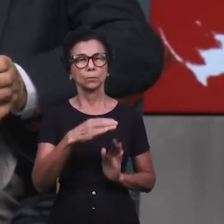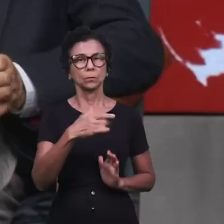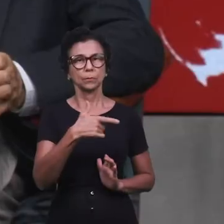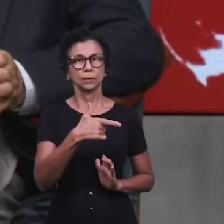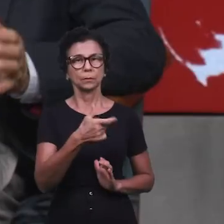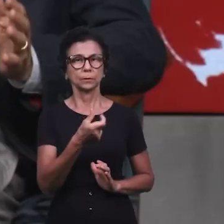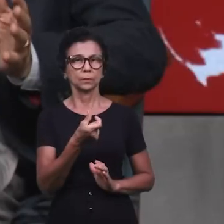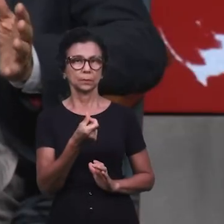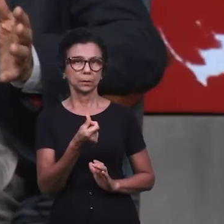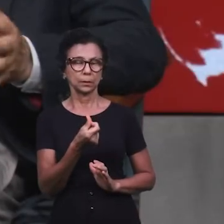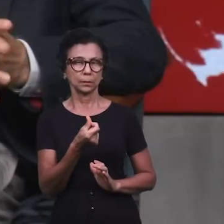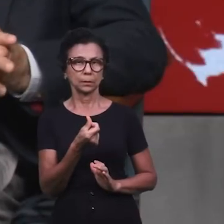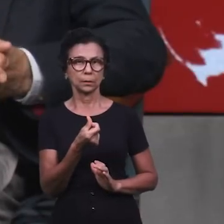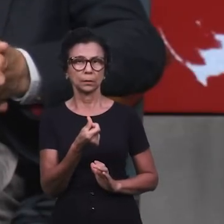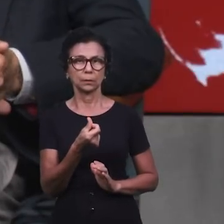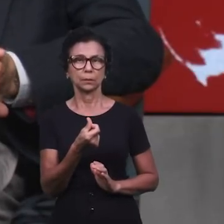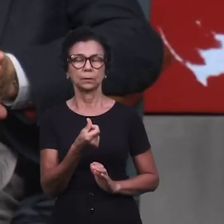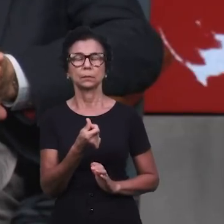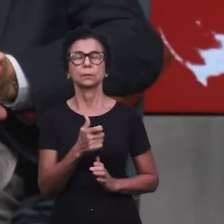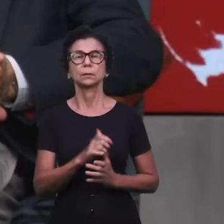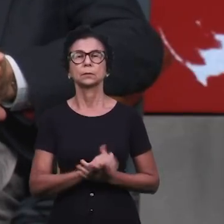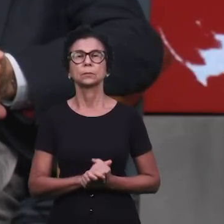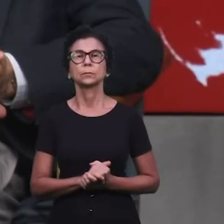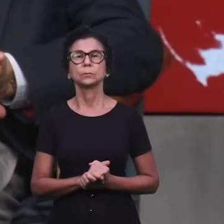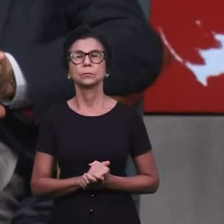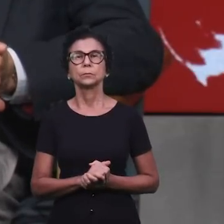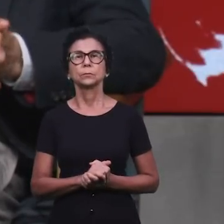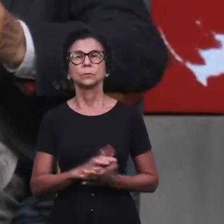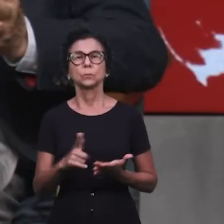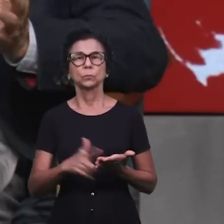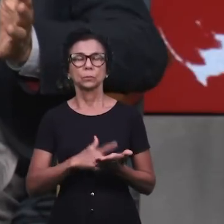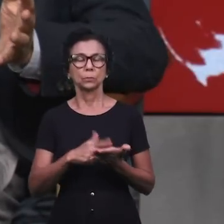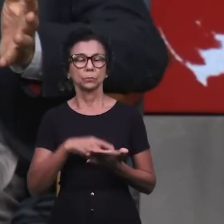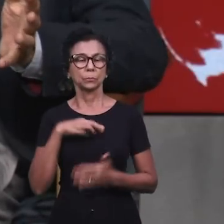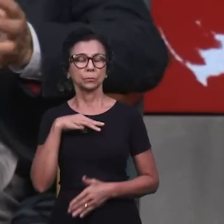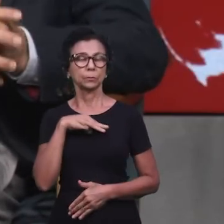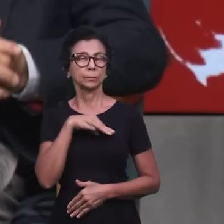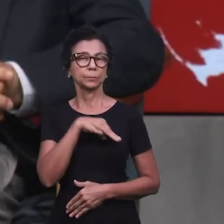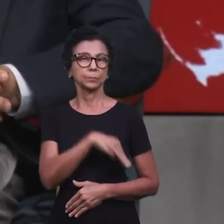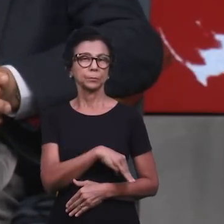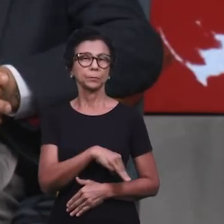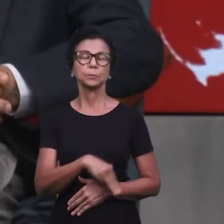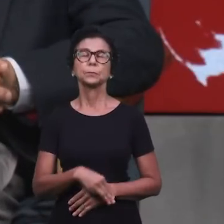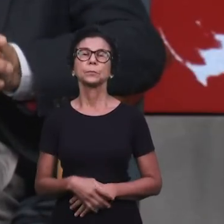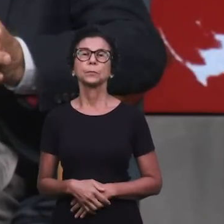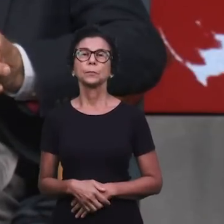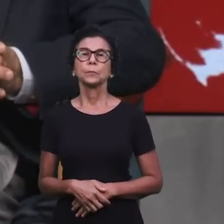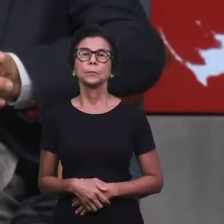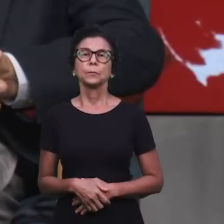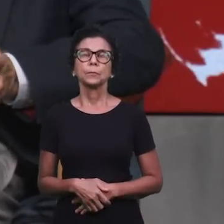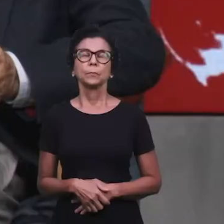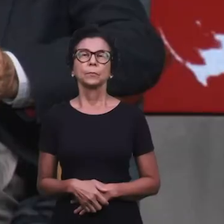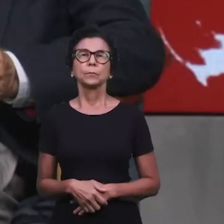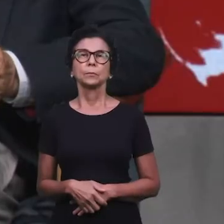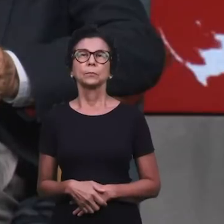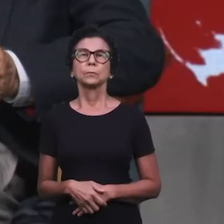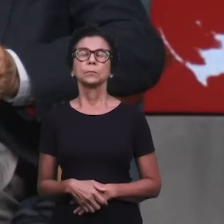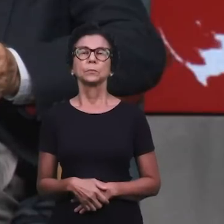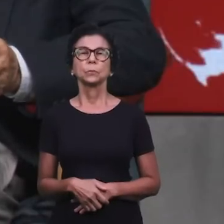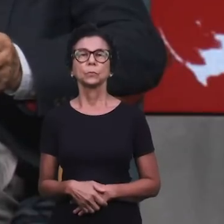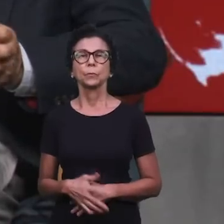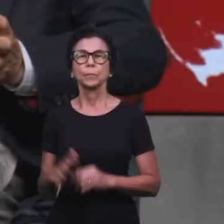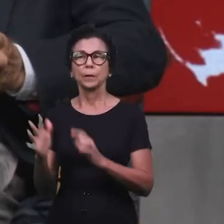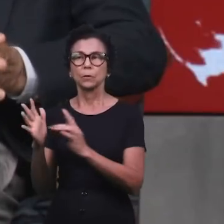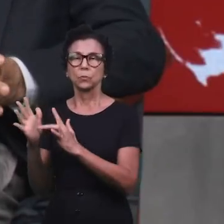26 do livro de Mateus, quando ele convoca